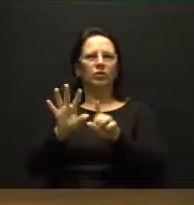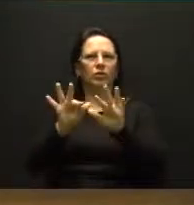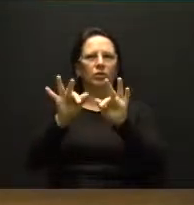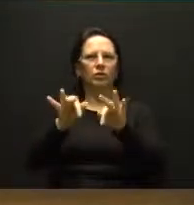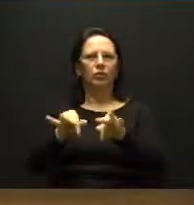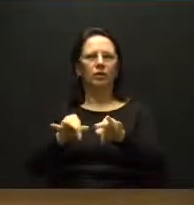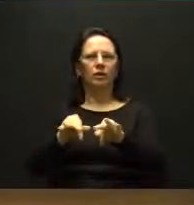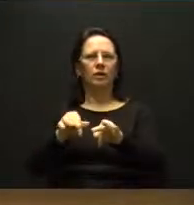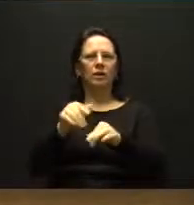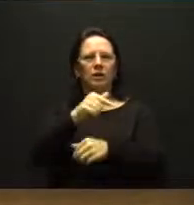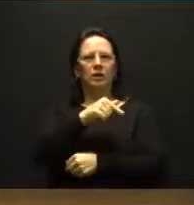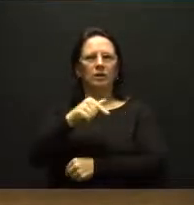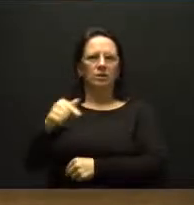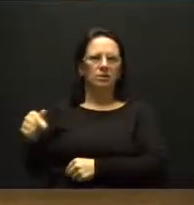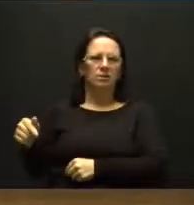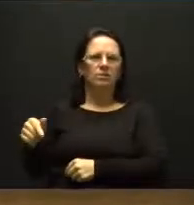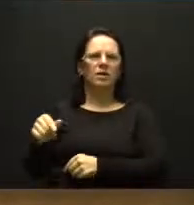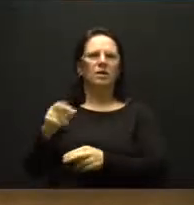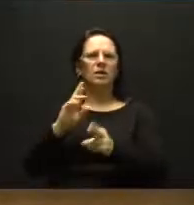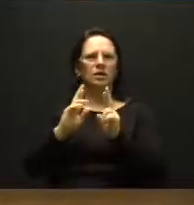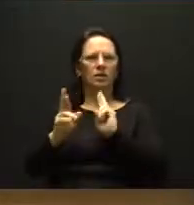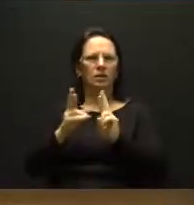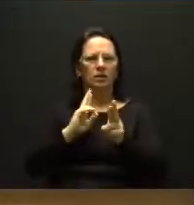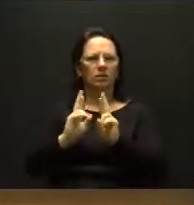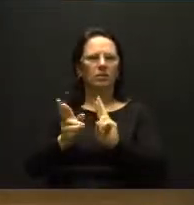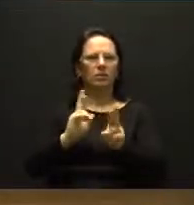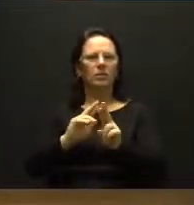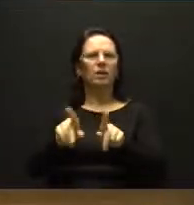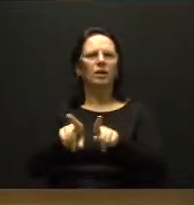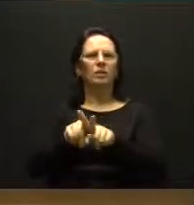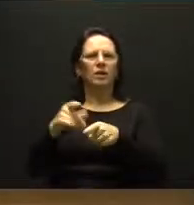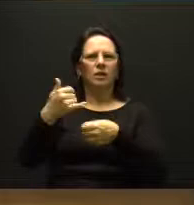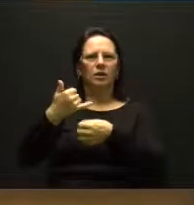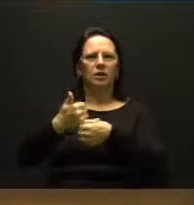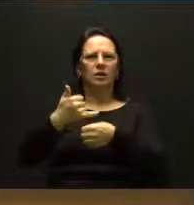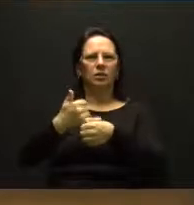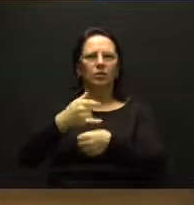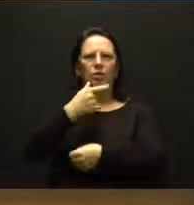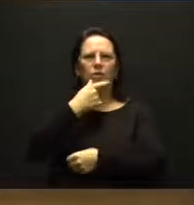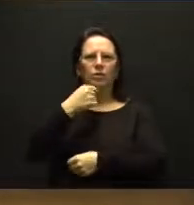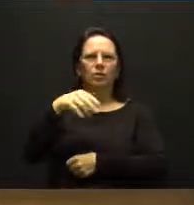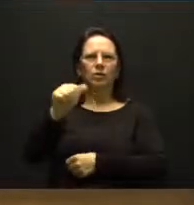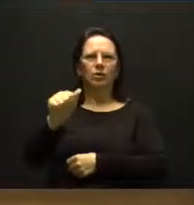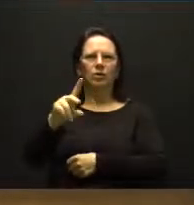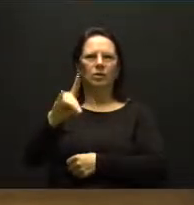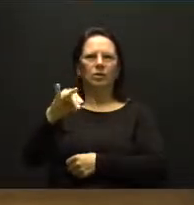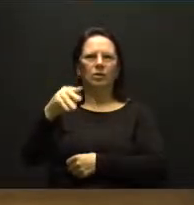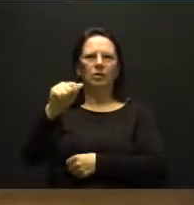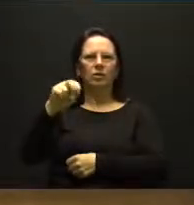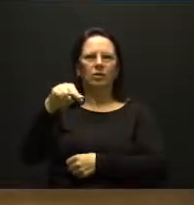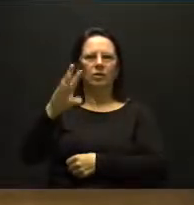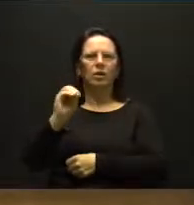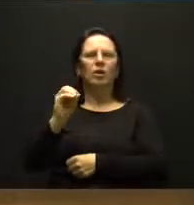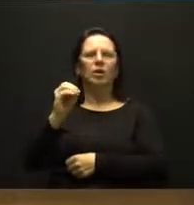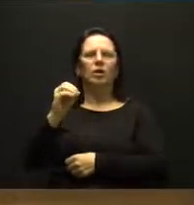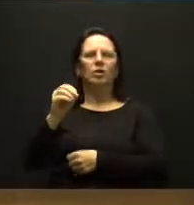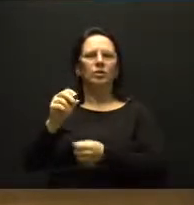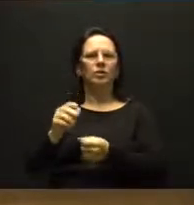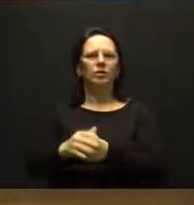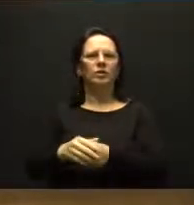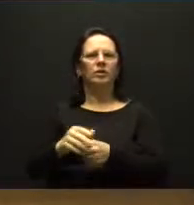semana a gente tem aqui também um dos líderes da comunidade com adriano ele sabe muito bem o que a gente tem falado tem feito um trabalho